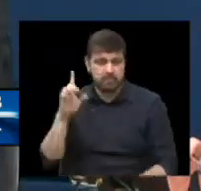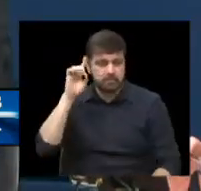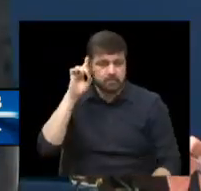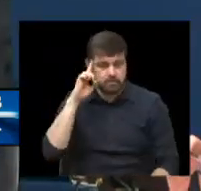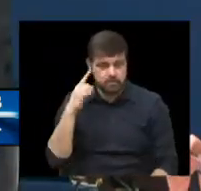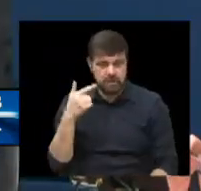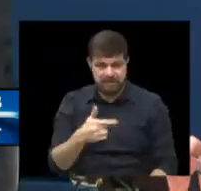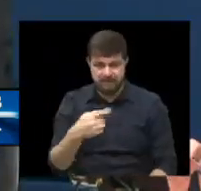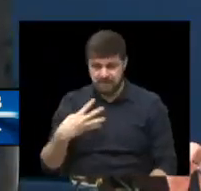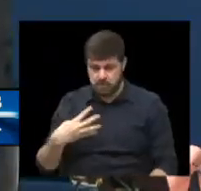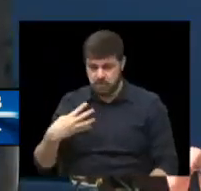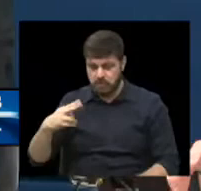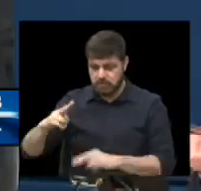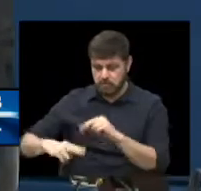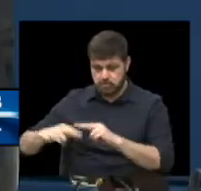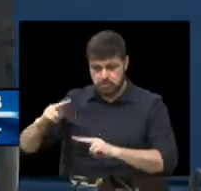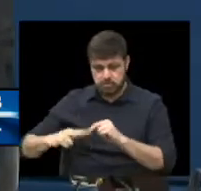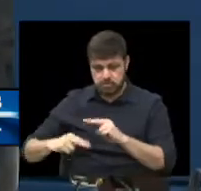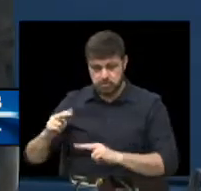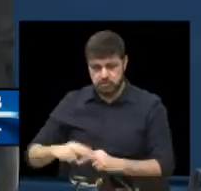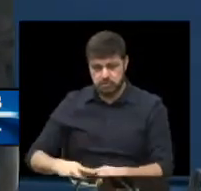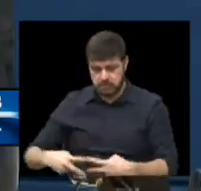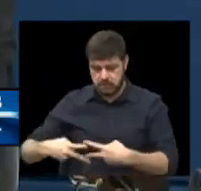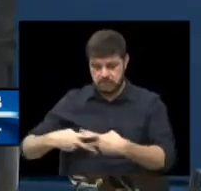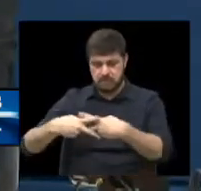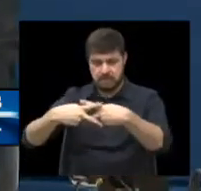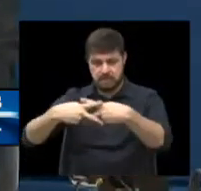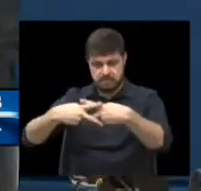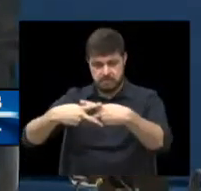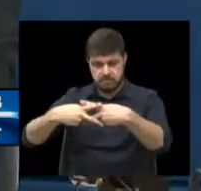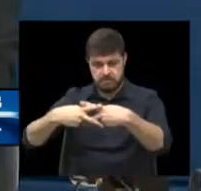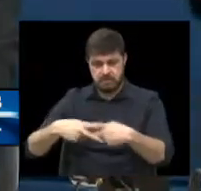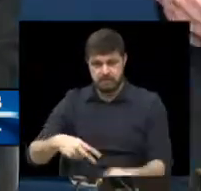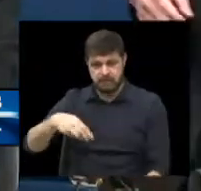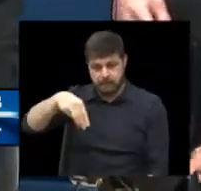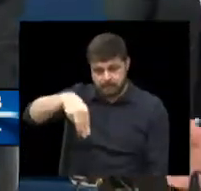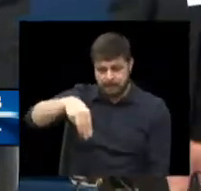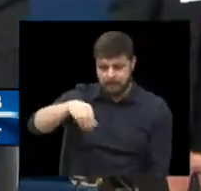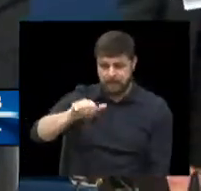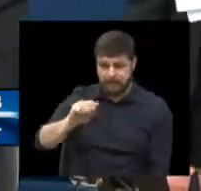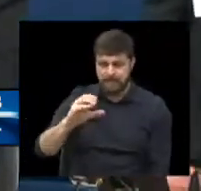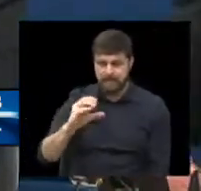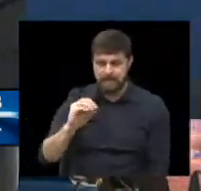dia 24 de junho como maçonaria simbólica. Encaminhe-se.